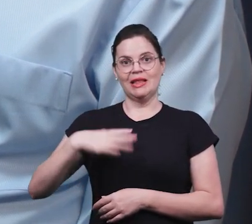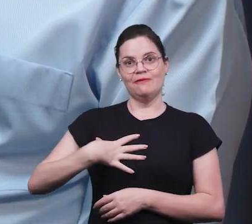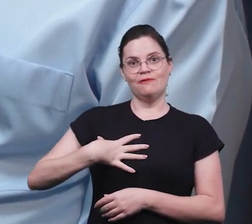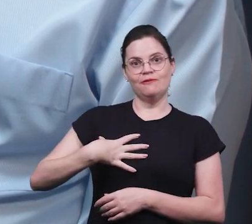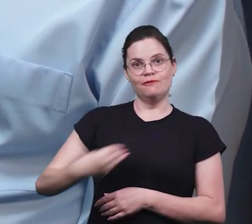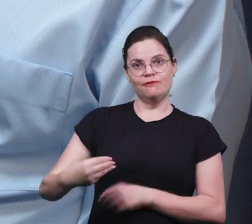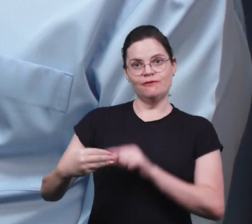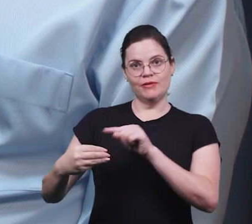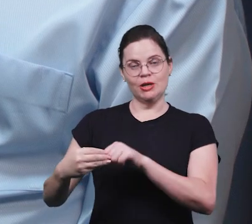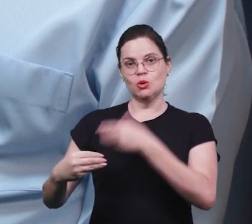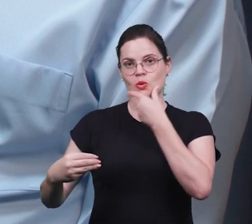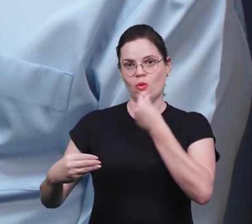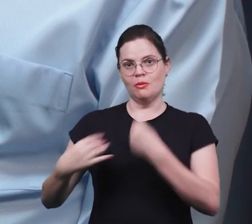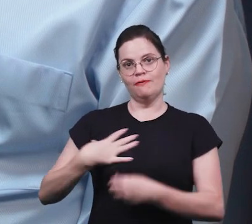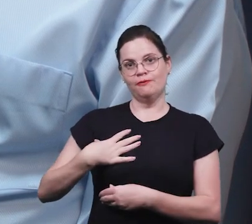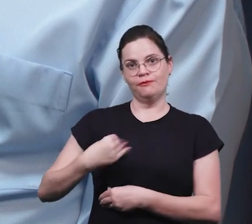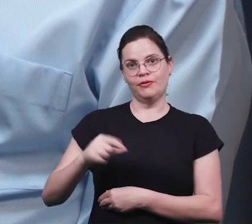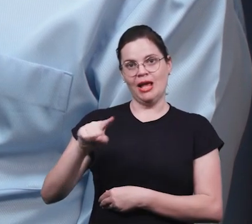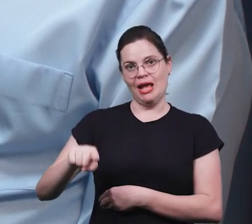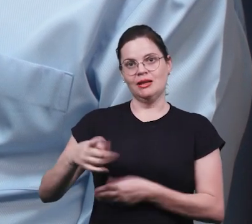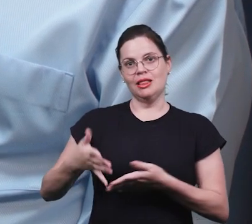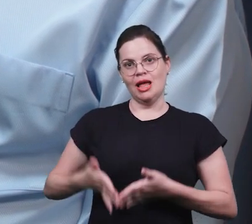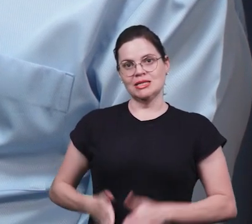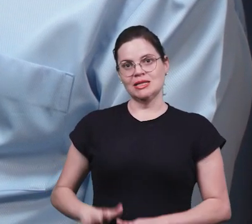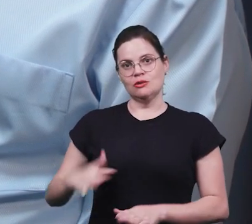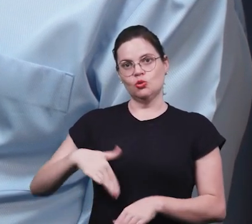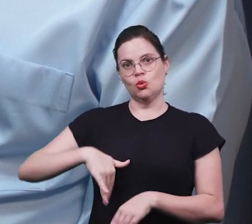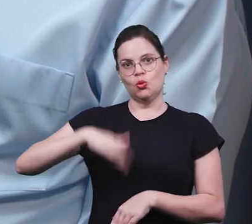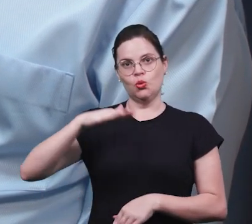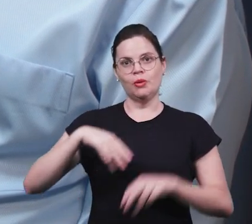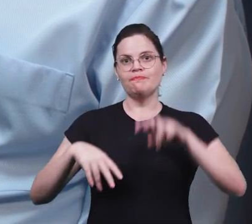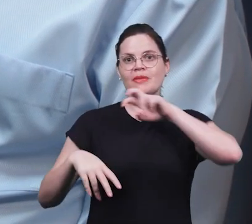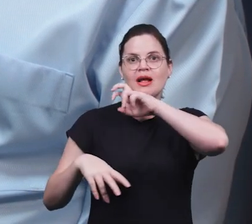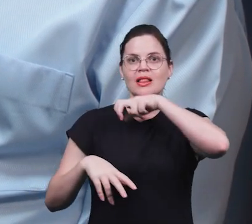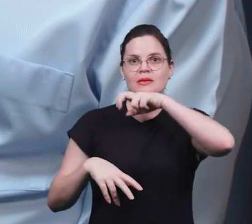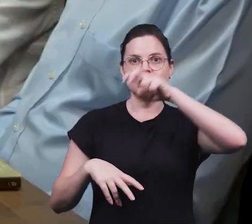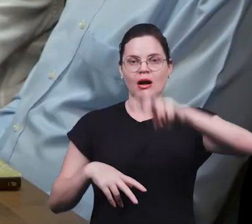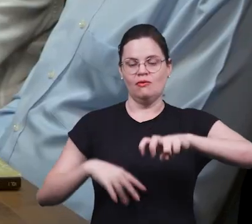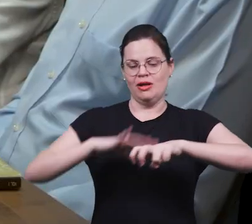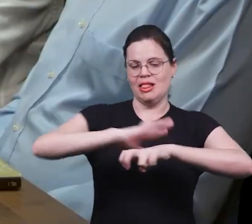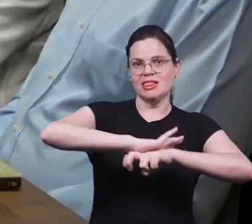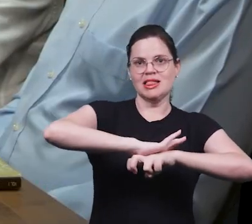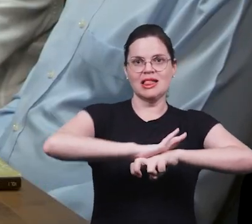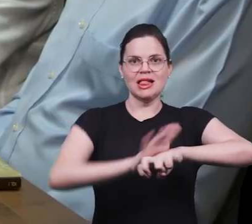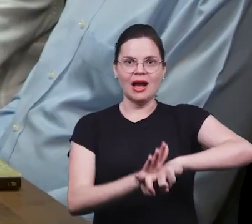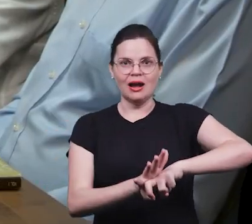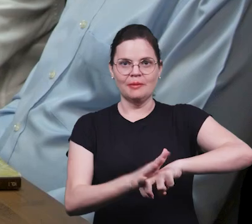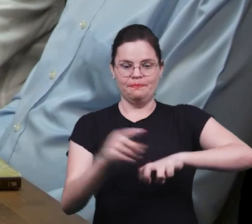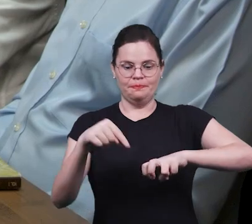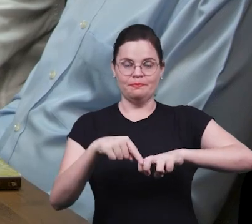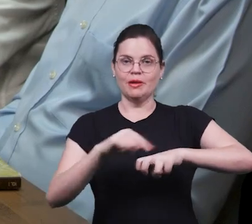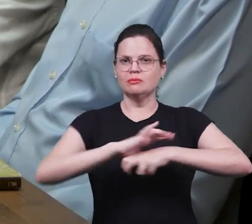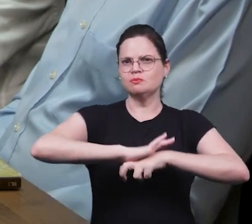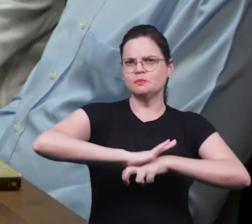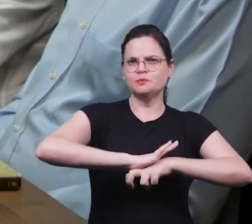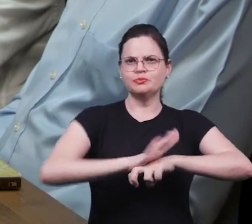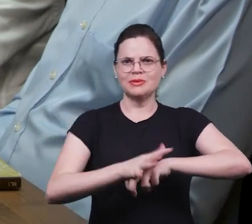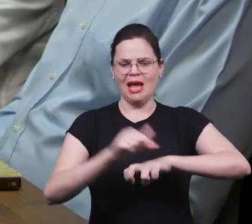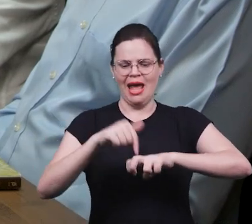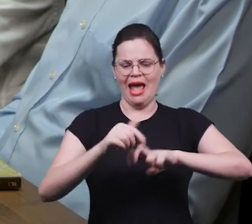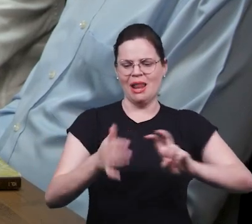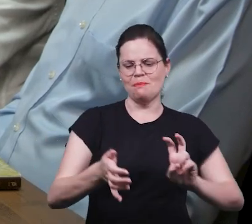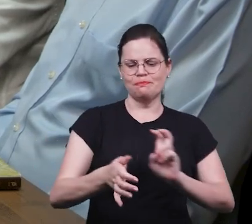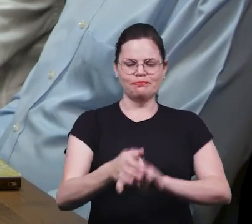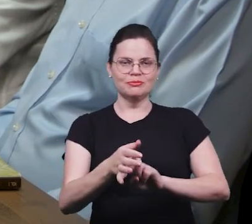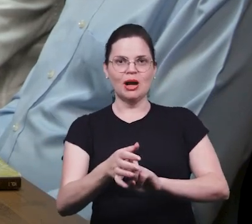calcanhar do filho da mulher, ele está falando da nossa redenção. E aí fica muito claro na Bíblia